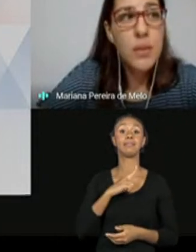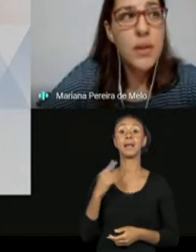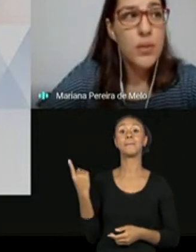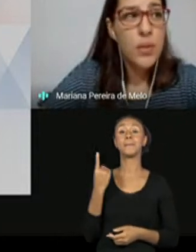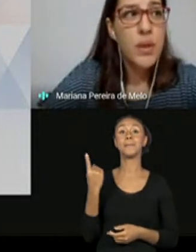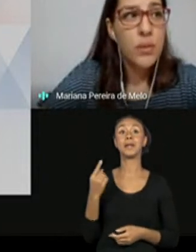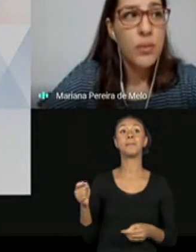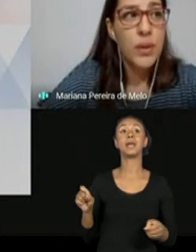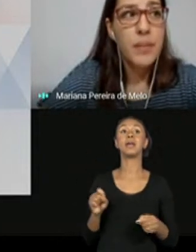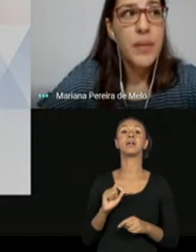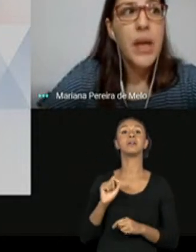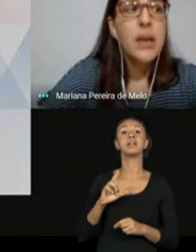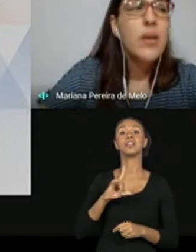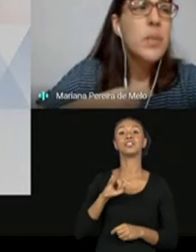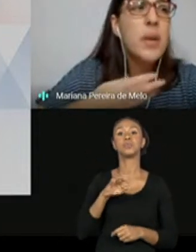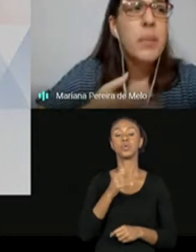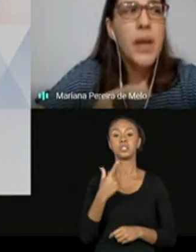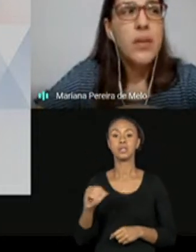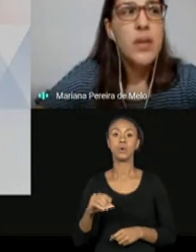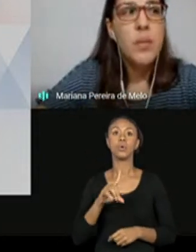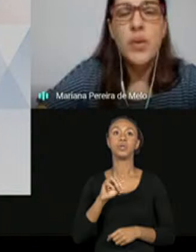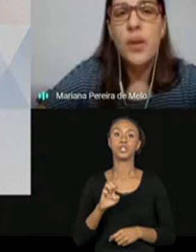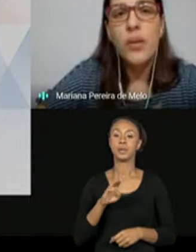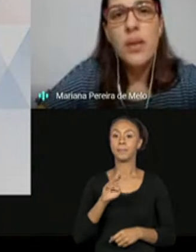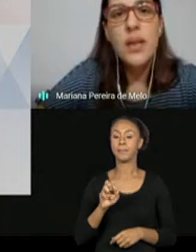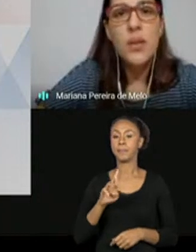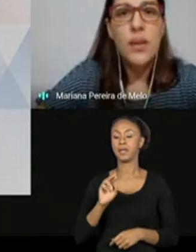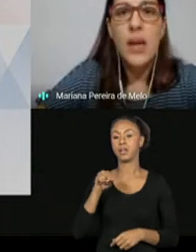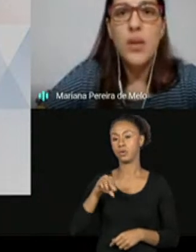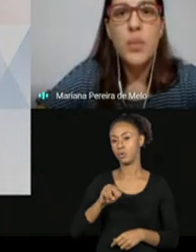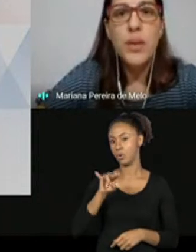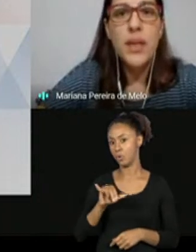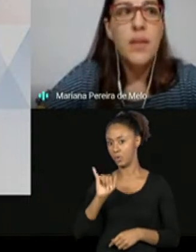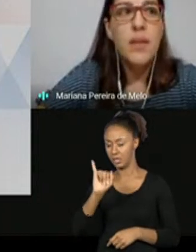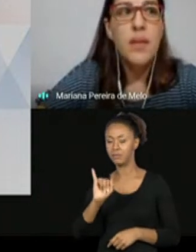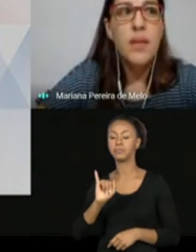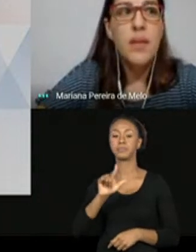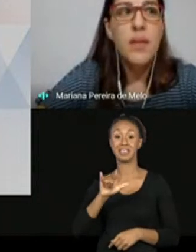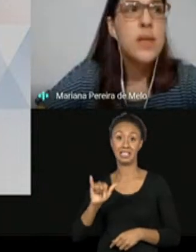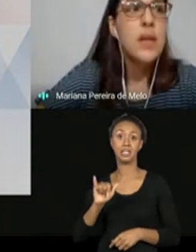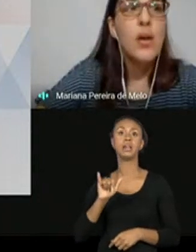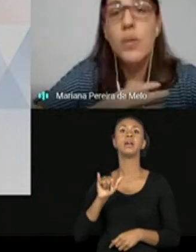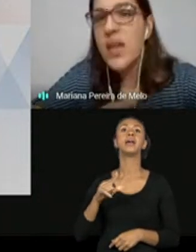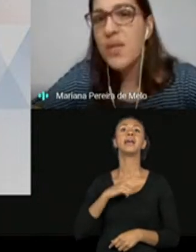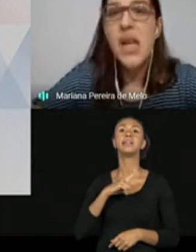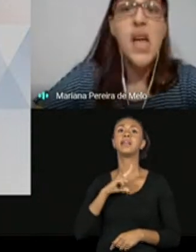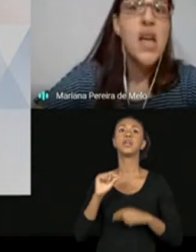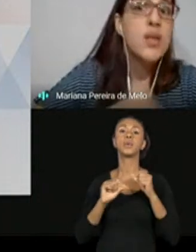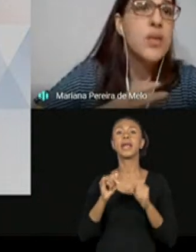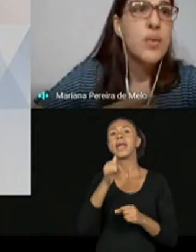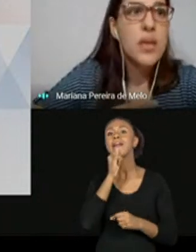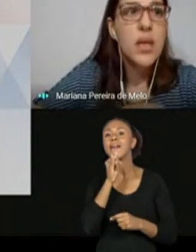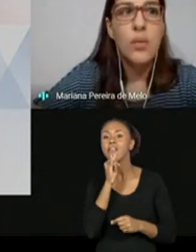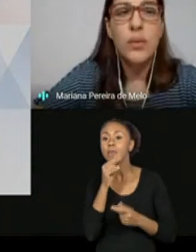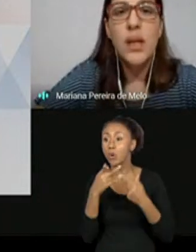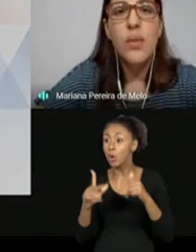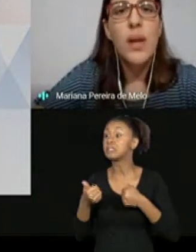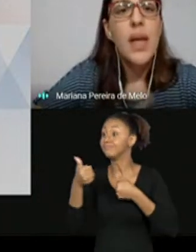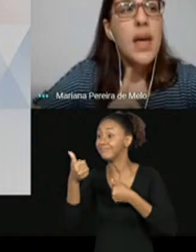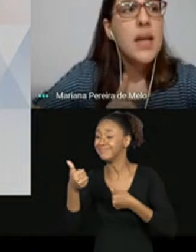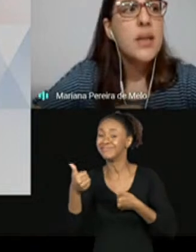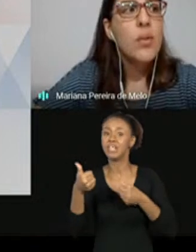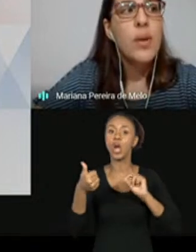a distribuição de Bernoulli. Então, experimentos que possuem dois resultados possíveis, como sucesso e fracasso, sim ou